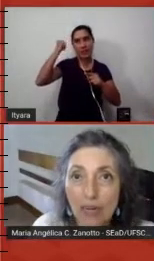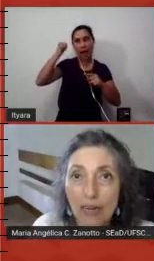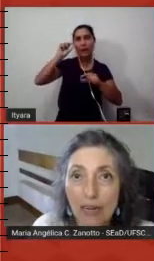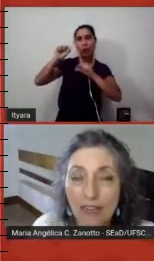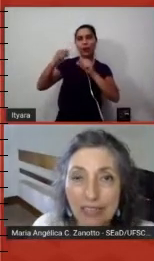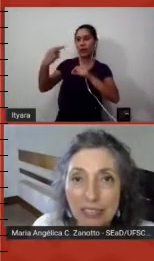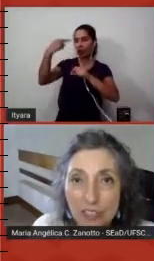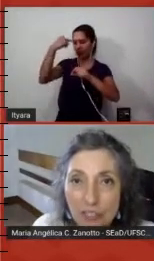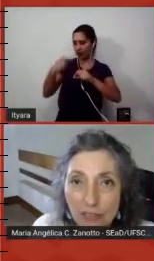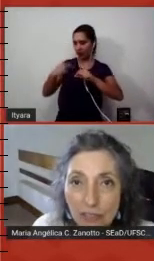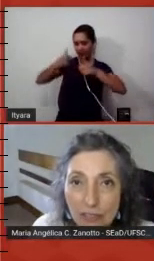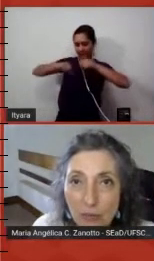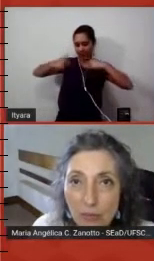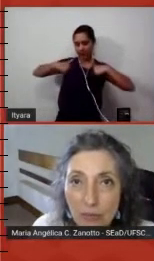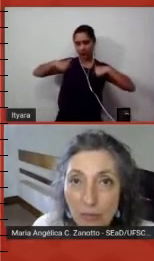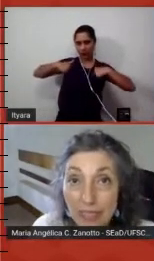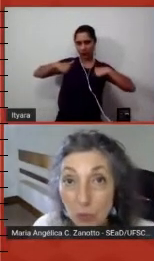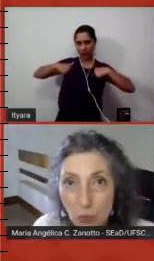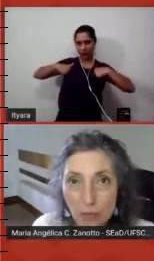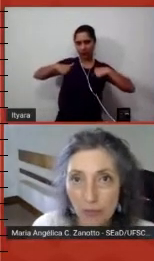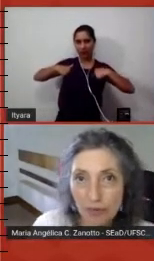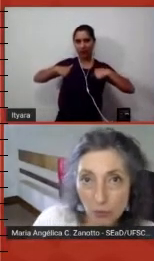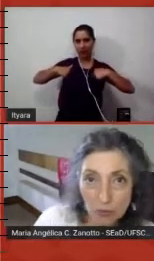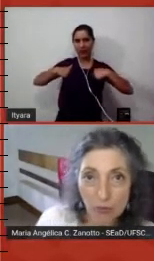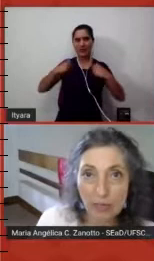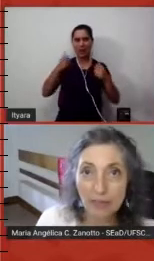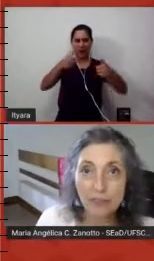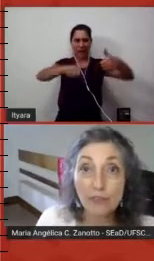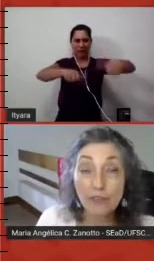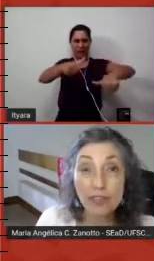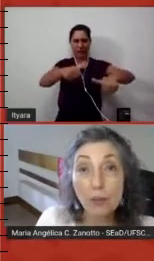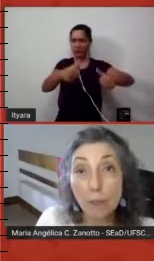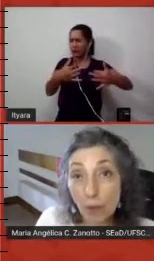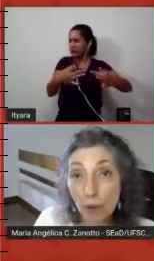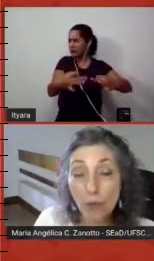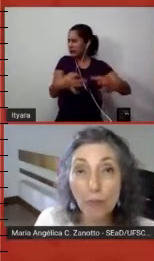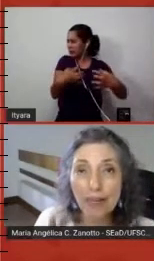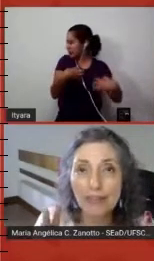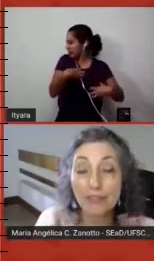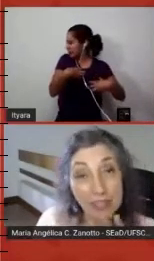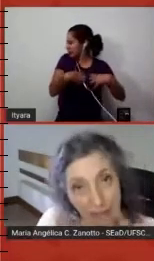questão avaliativa de ser uma dor para o aluno, fica